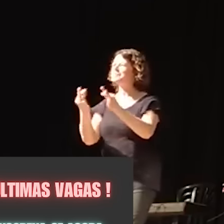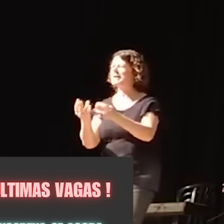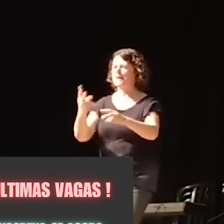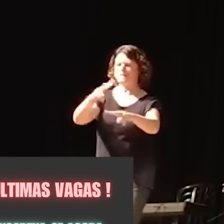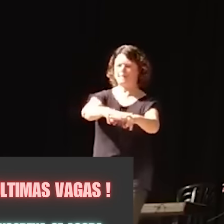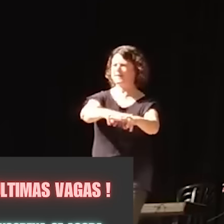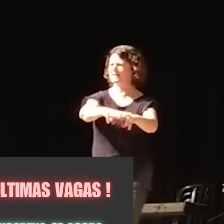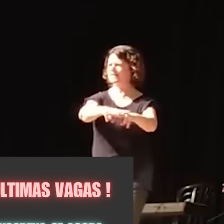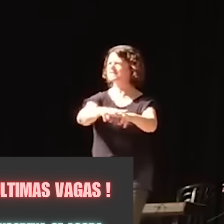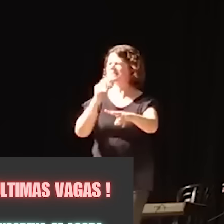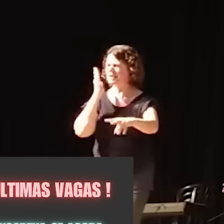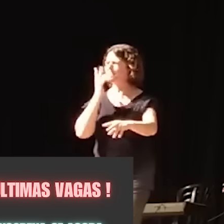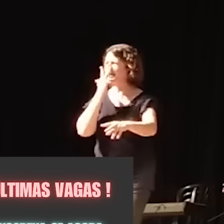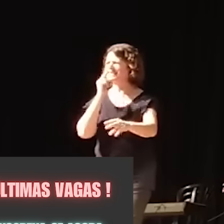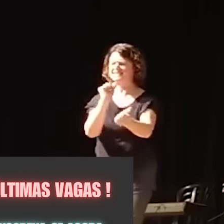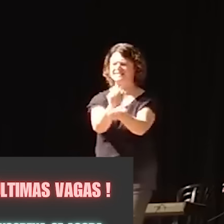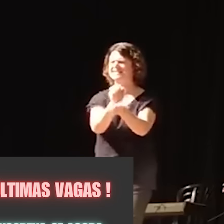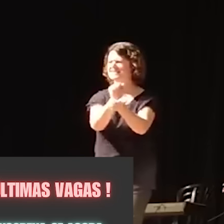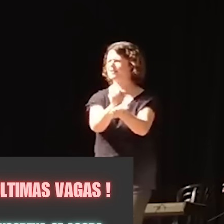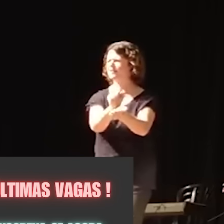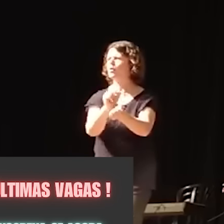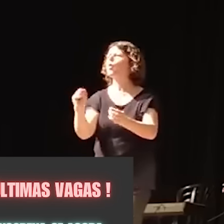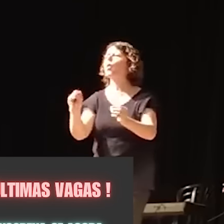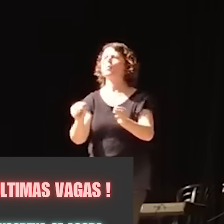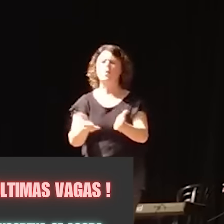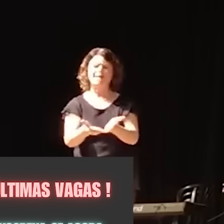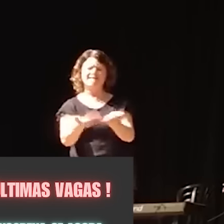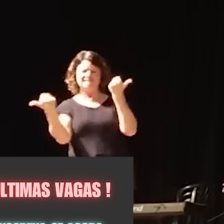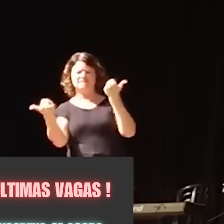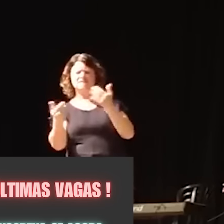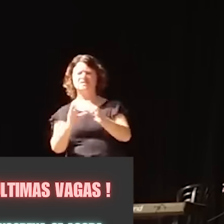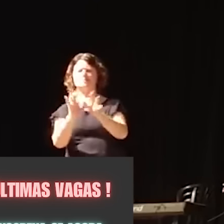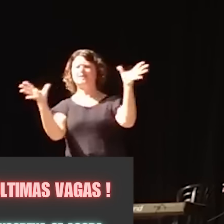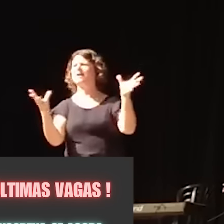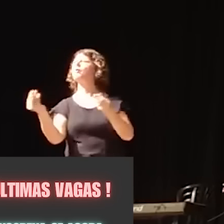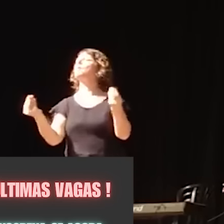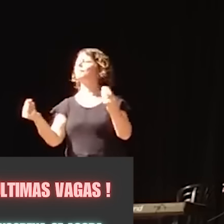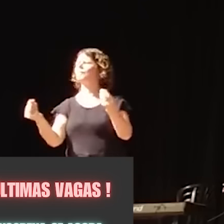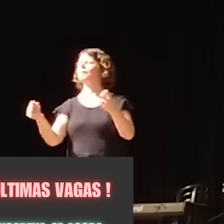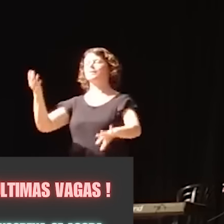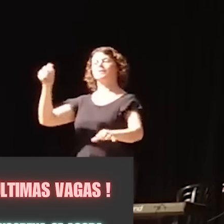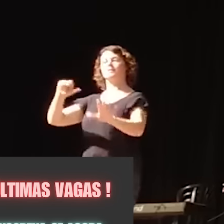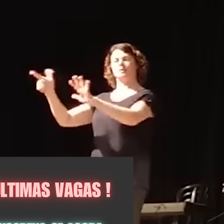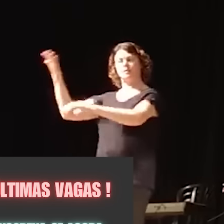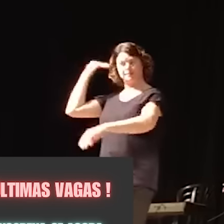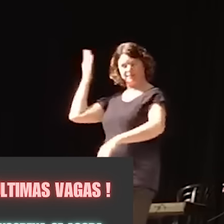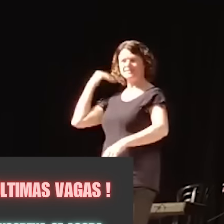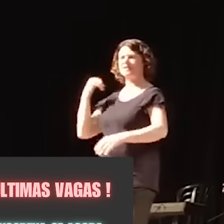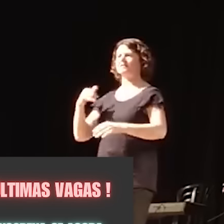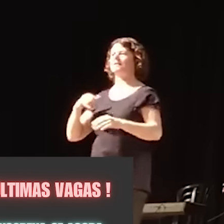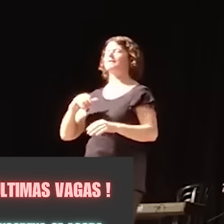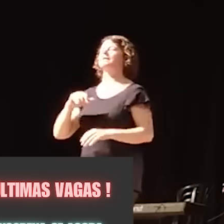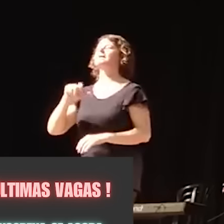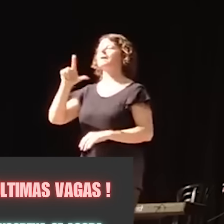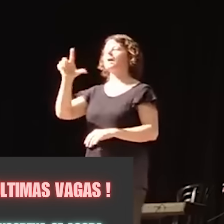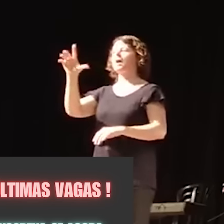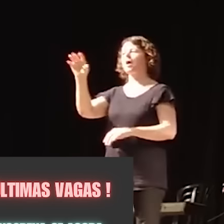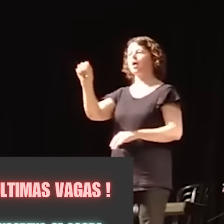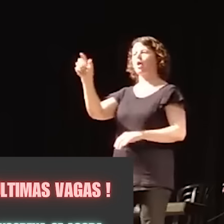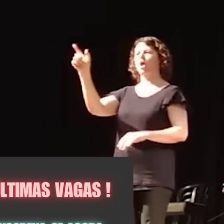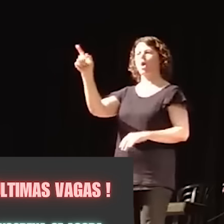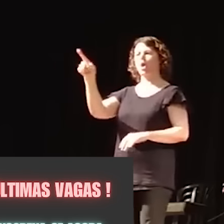passada nós pegamos a história de Jó lá em perdão perdão de ló lá em Gênesis Capítulo 14 e Nós aprendemos